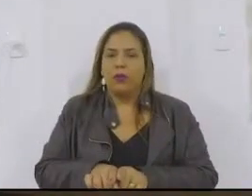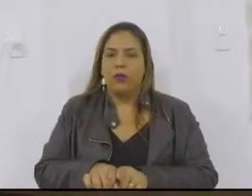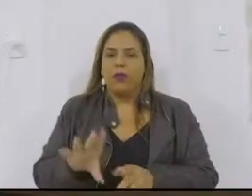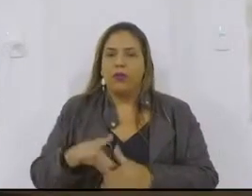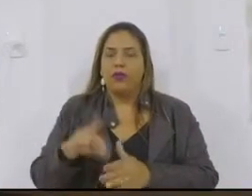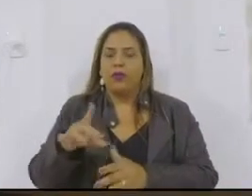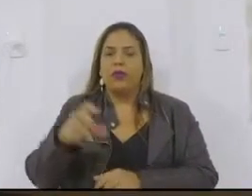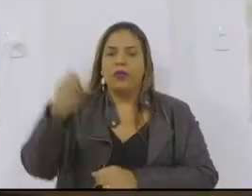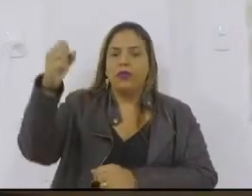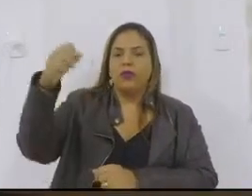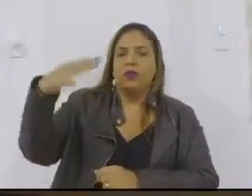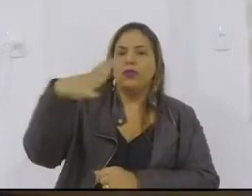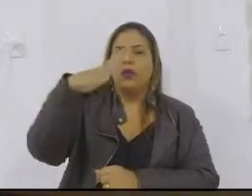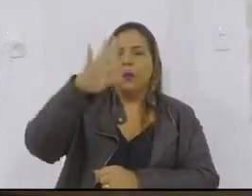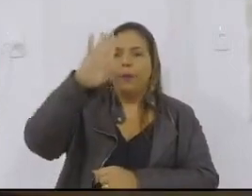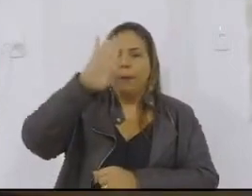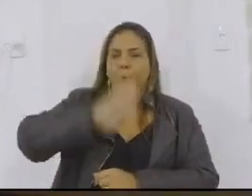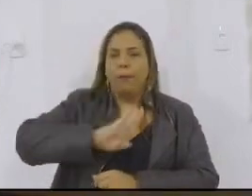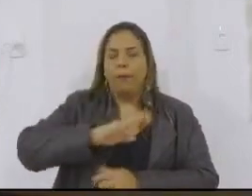Pública.